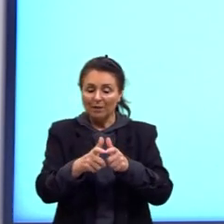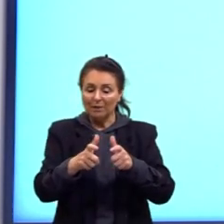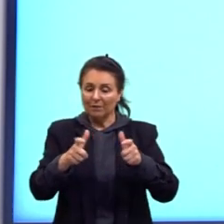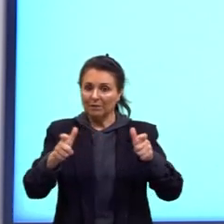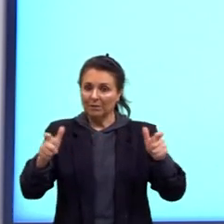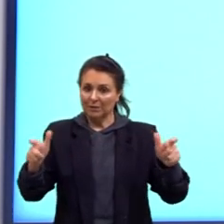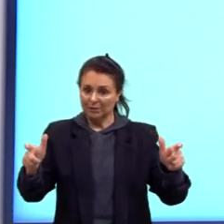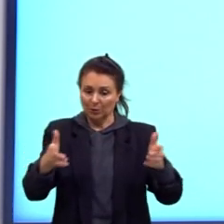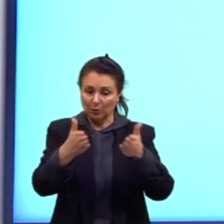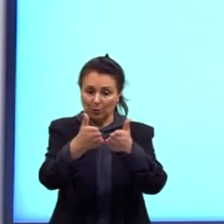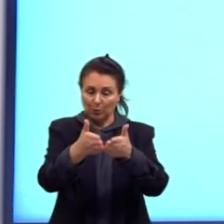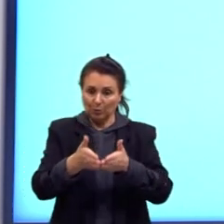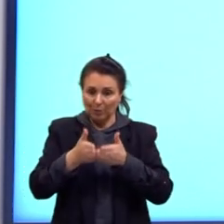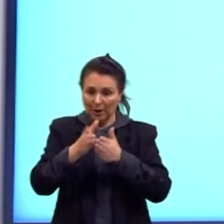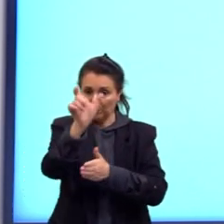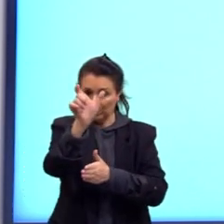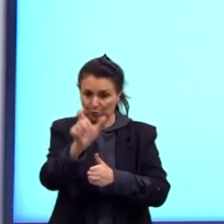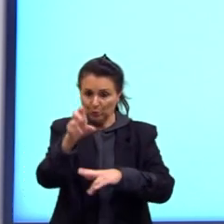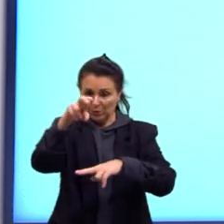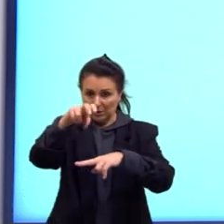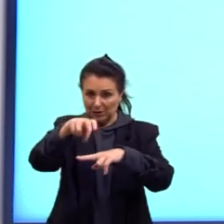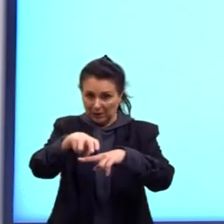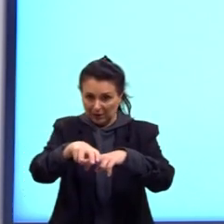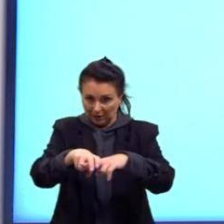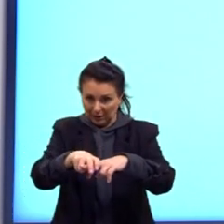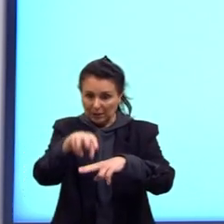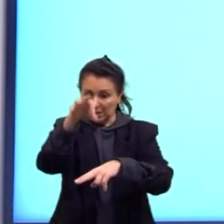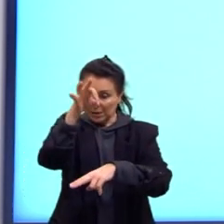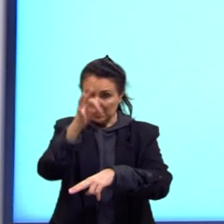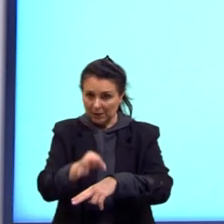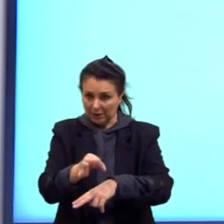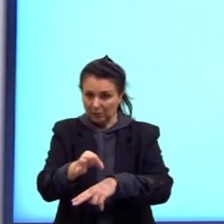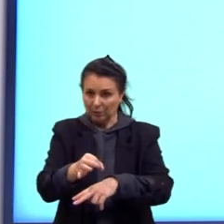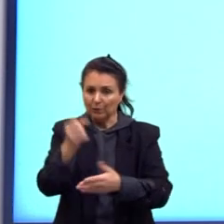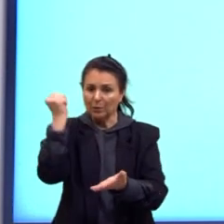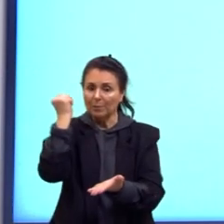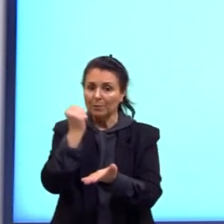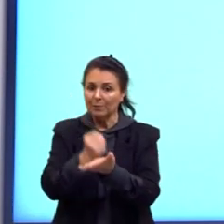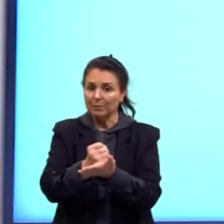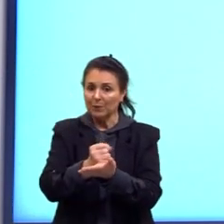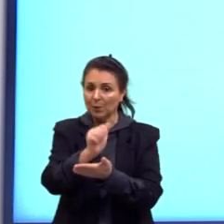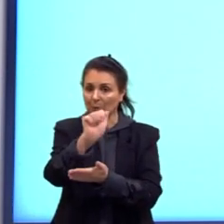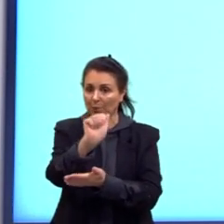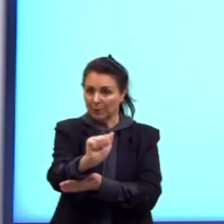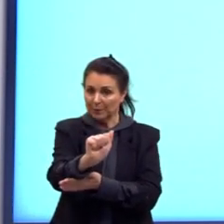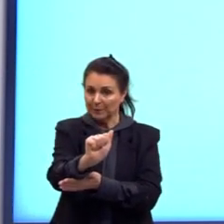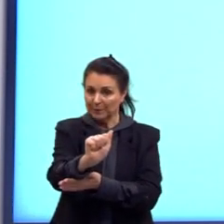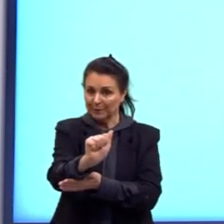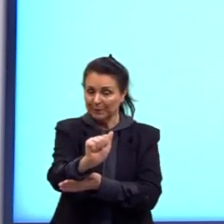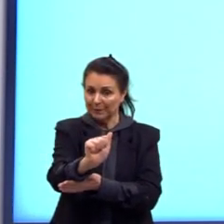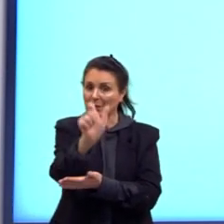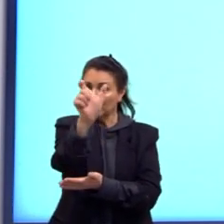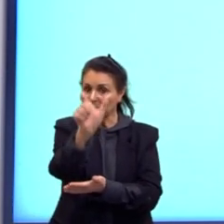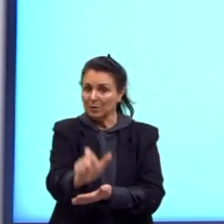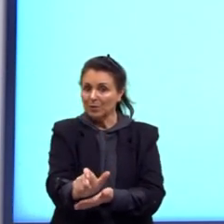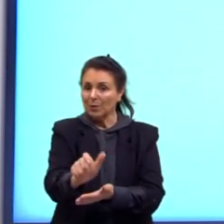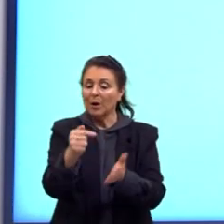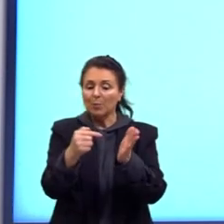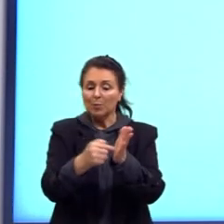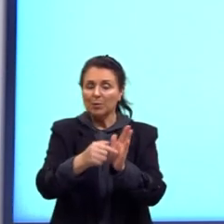nós temos aqui o barco a pessoa sentada ali na sua posição e foi marcado o ponto A exatamente na